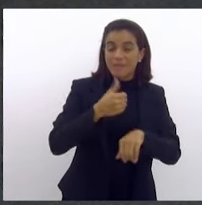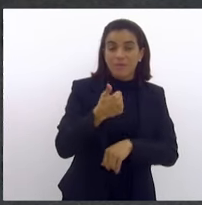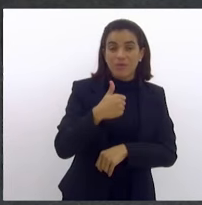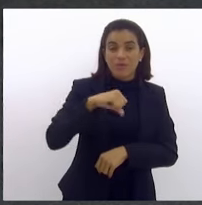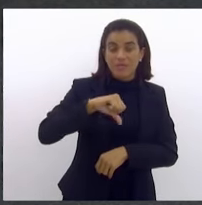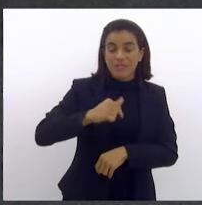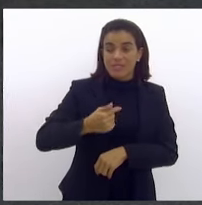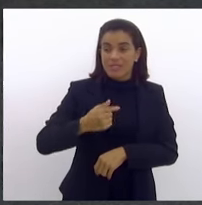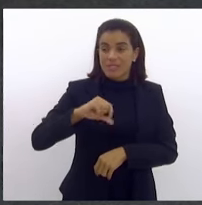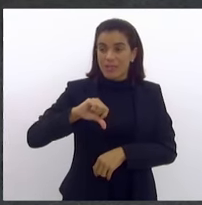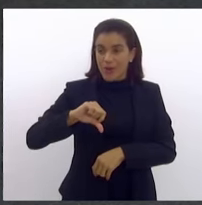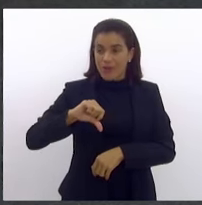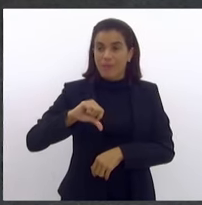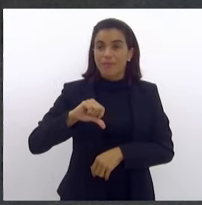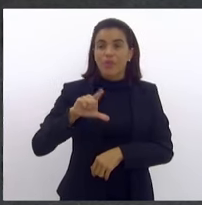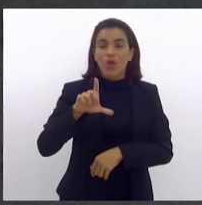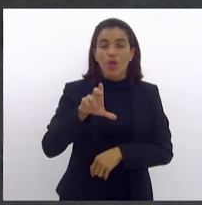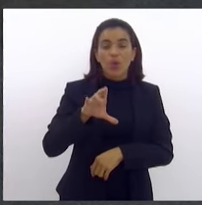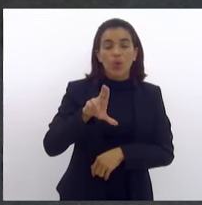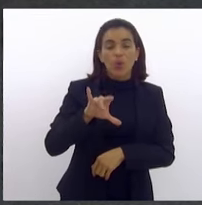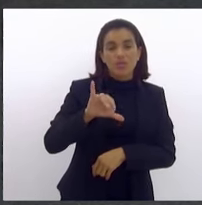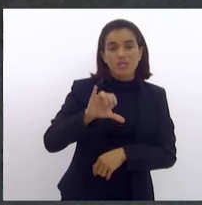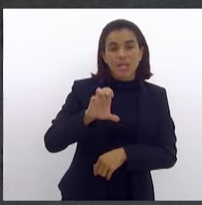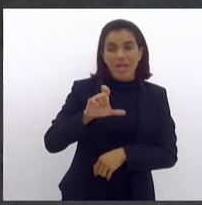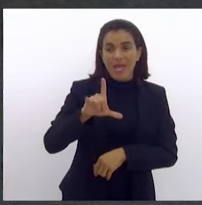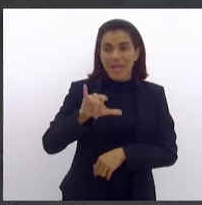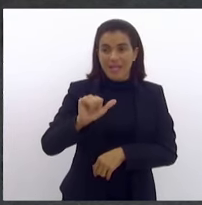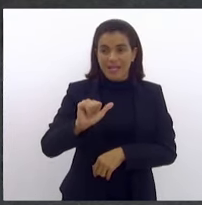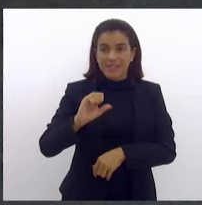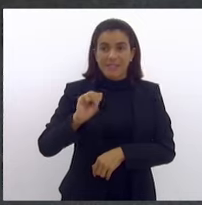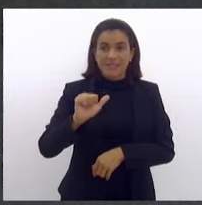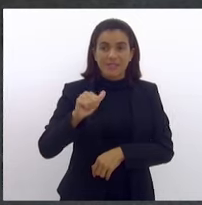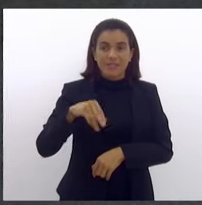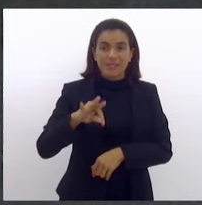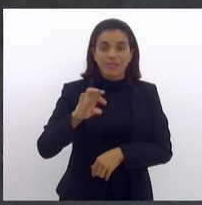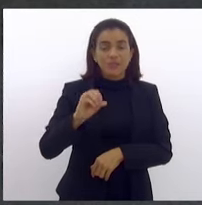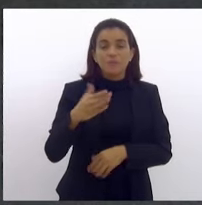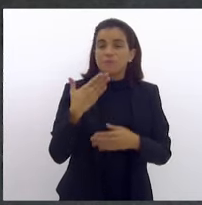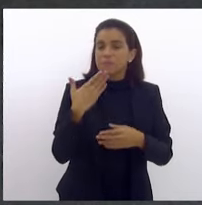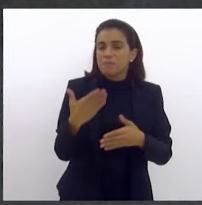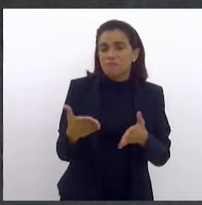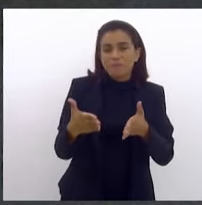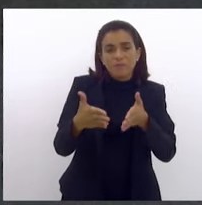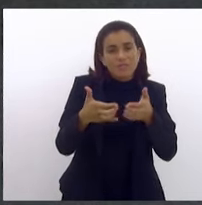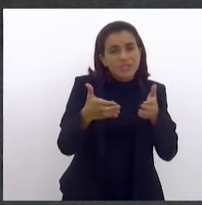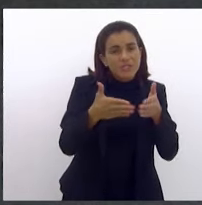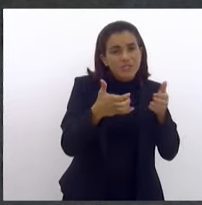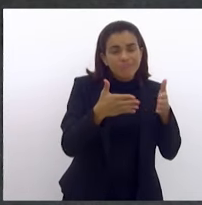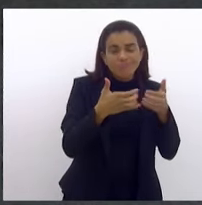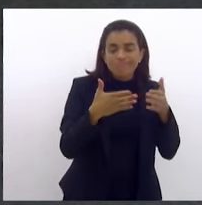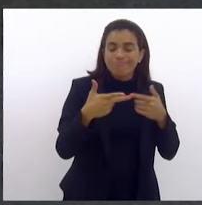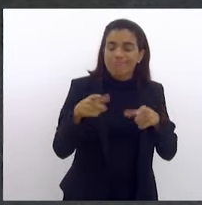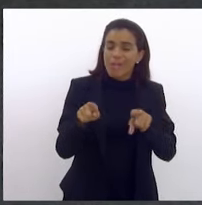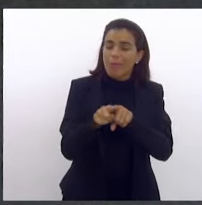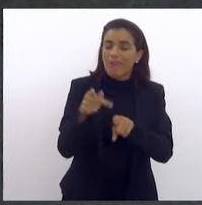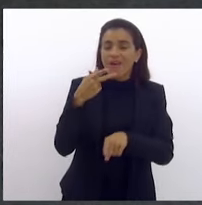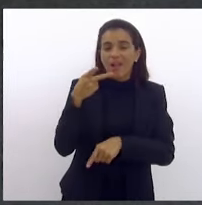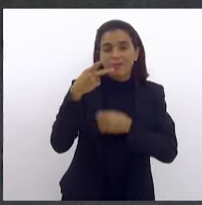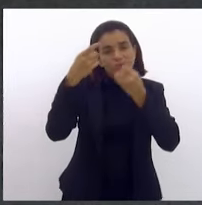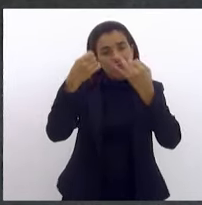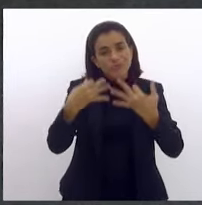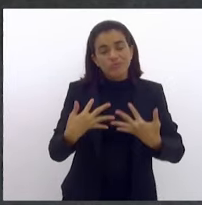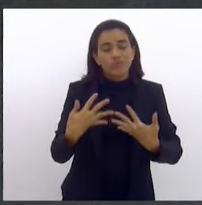como a artista Lucélia Santos. A gente fez um vídeo com vários artistas pedindo pela, e falando sobre a importância